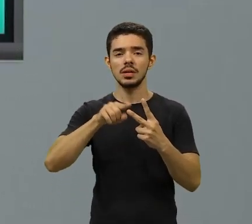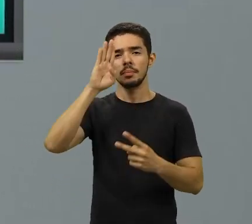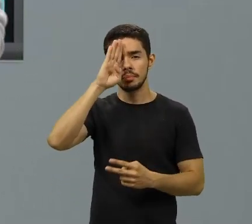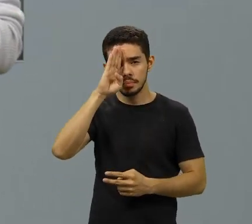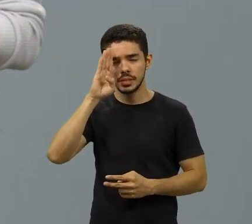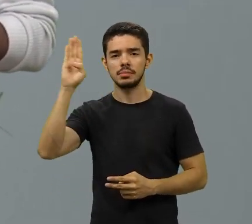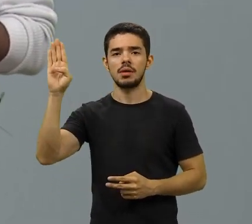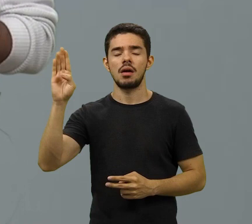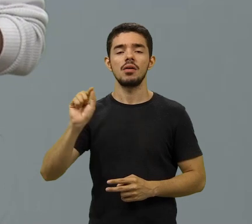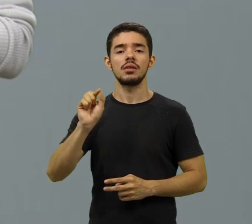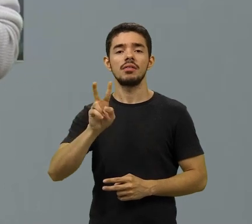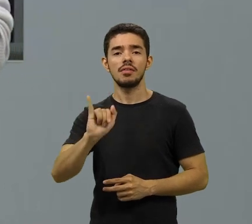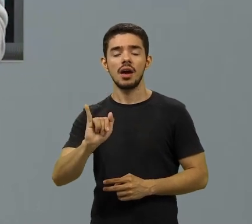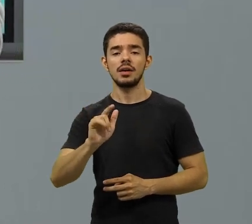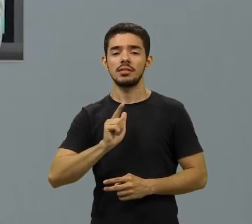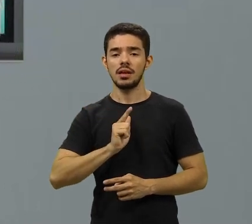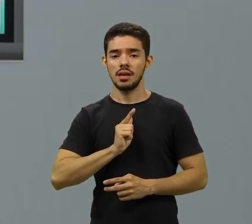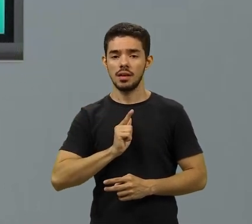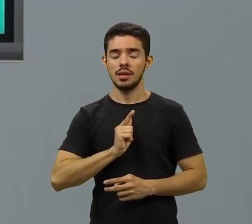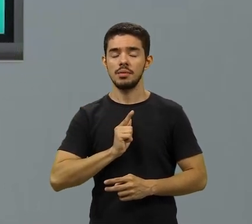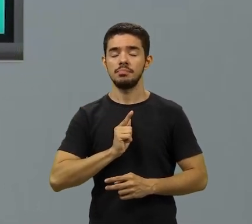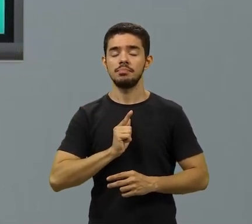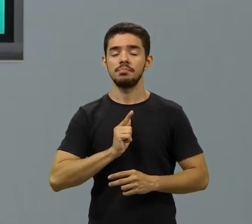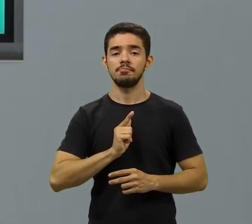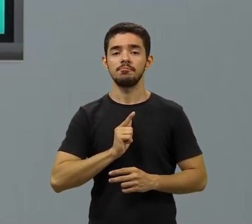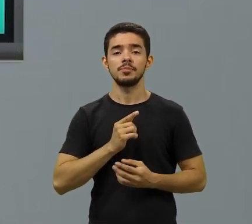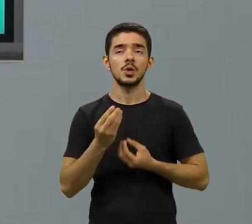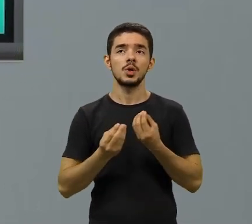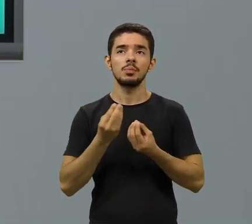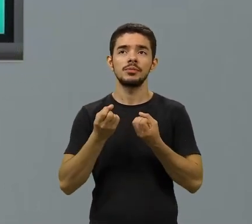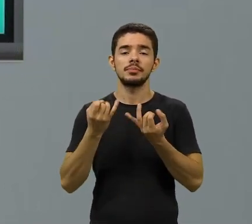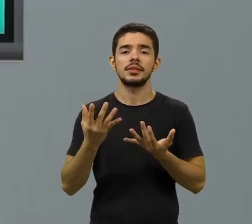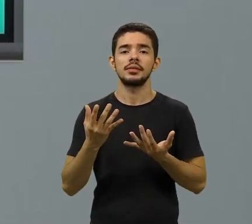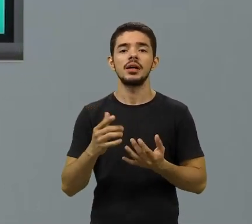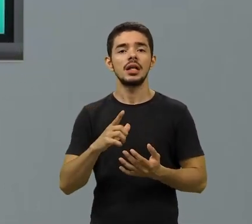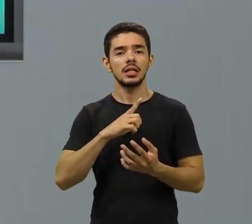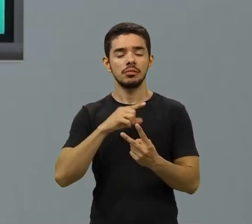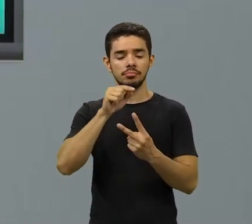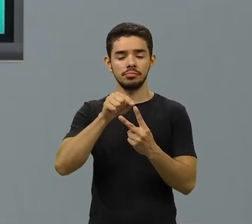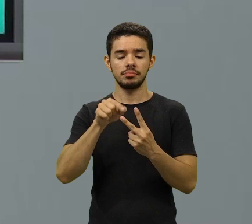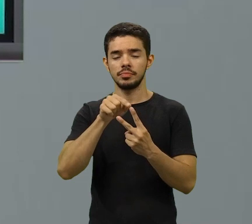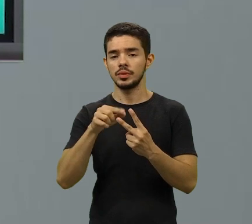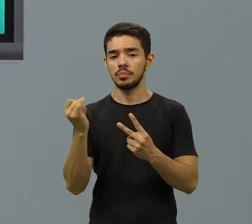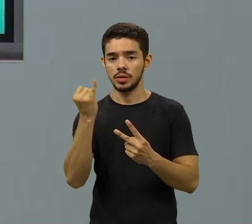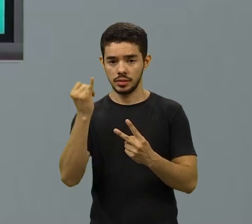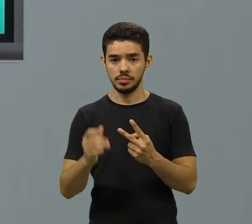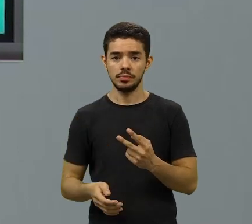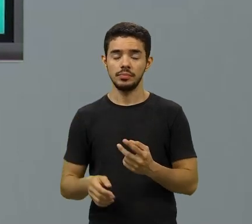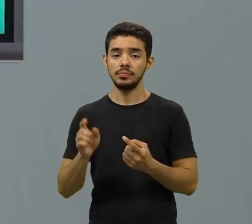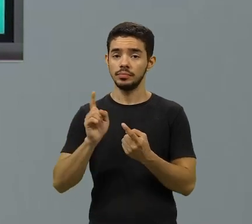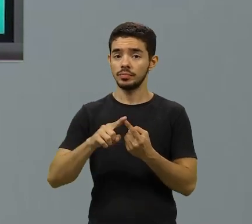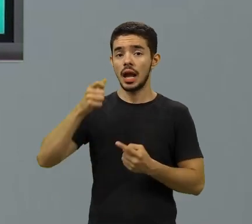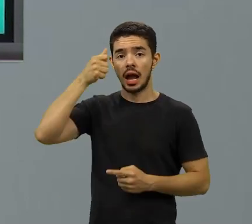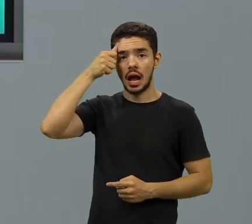principais que atuaram de forma, como é que eu posso dizer, pontual nessa classificação. Nós